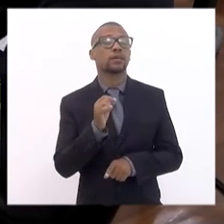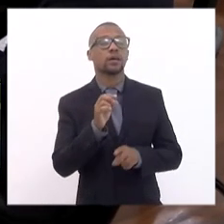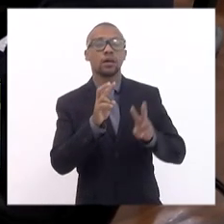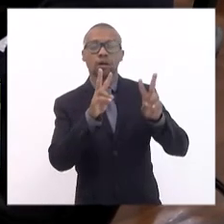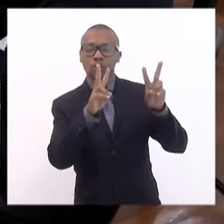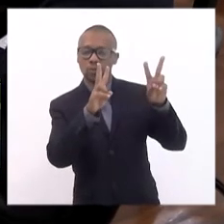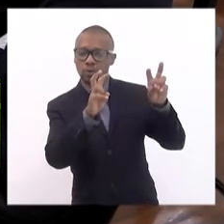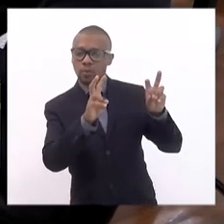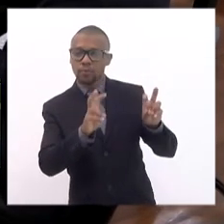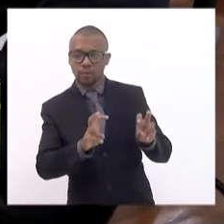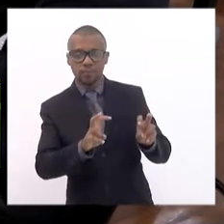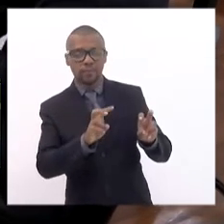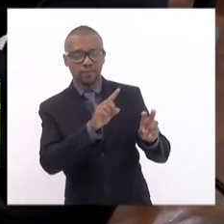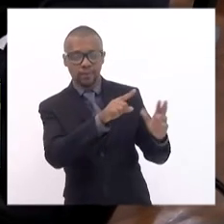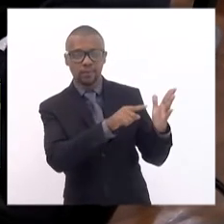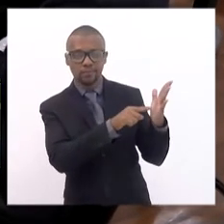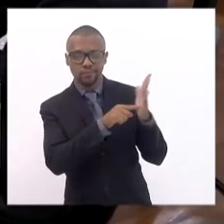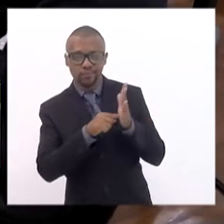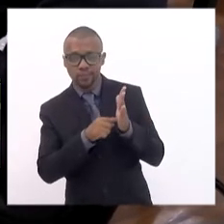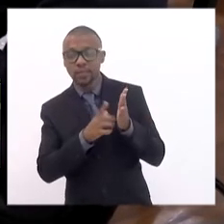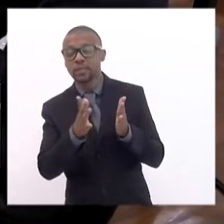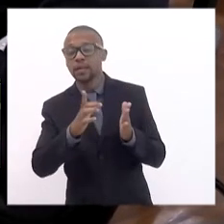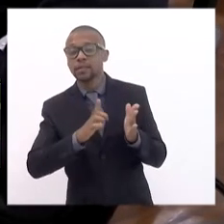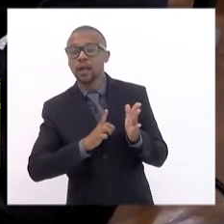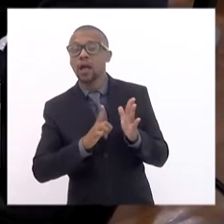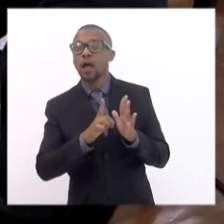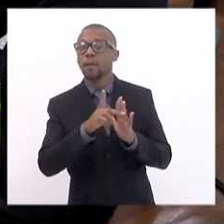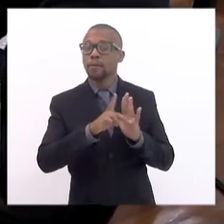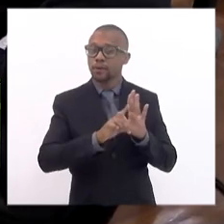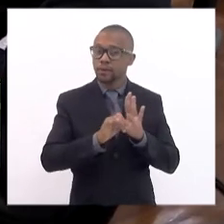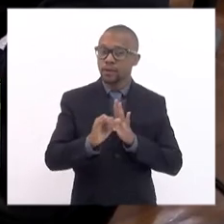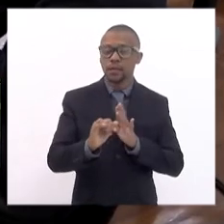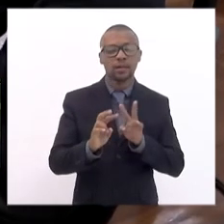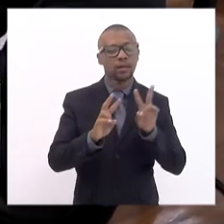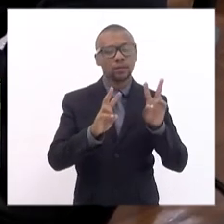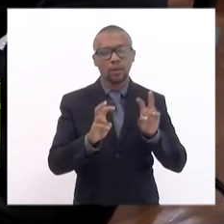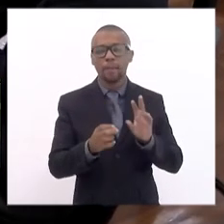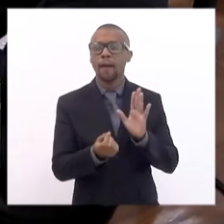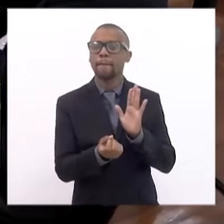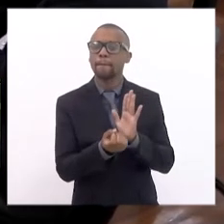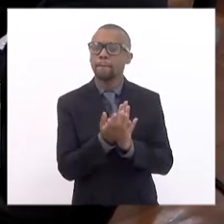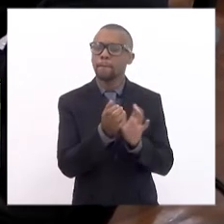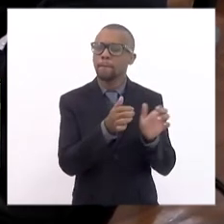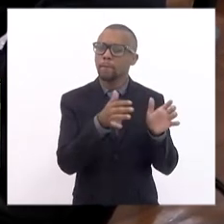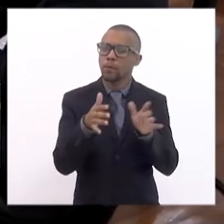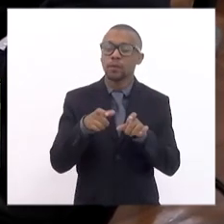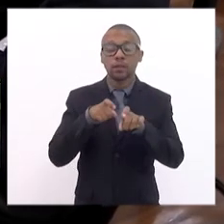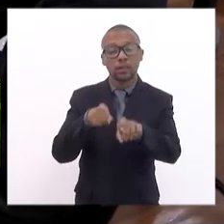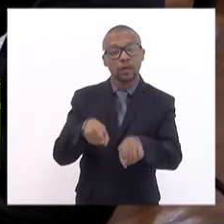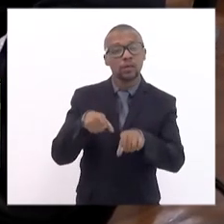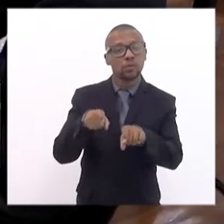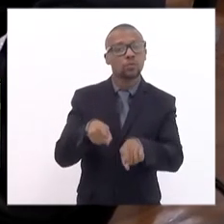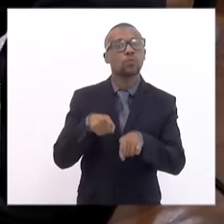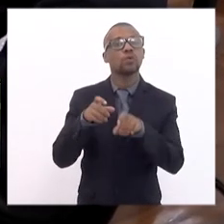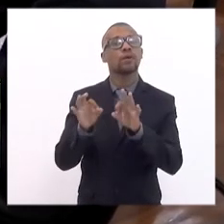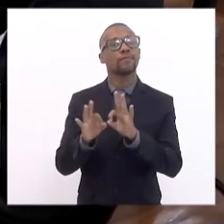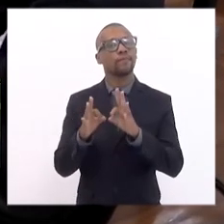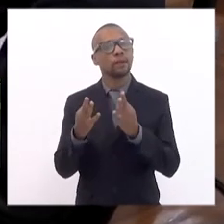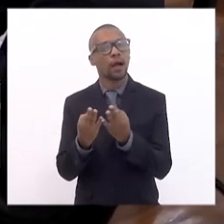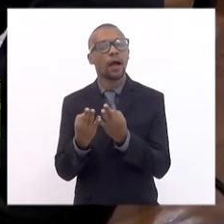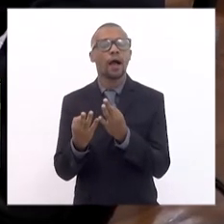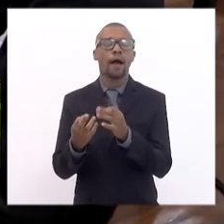você trouxe, que já são objeto de algumas leis nossas relacionadas à produção da agricultura familiar,